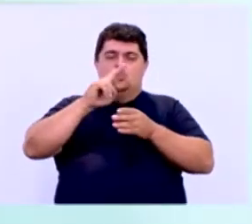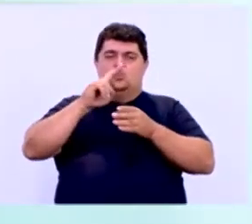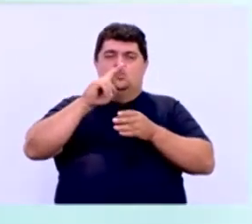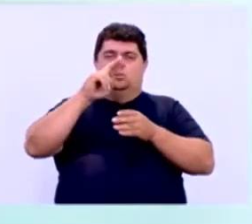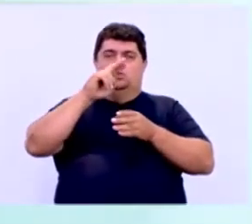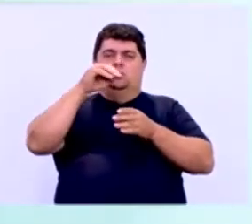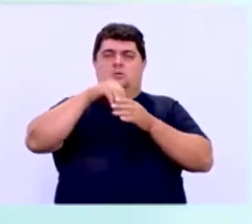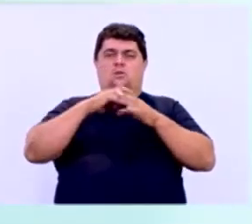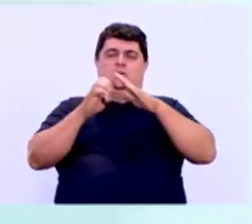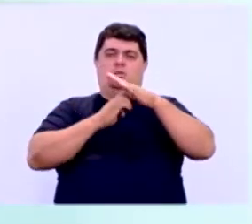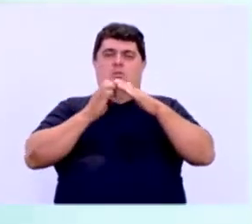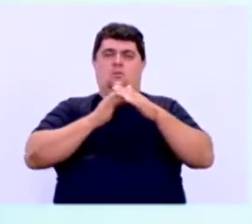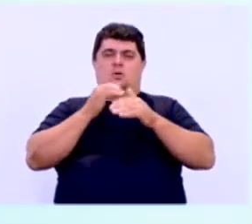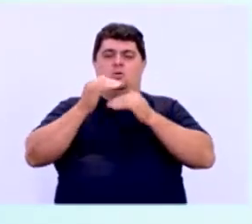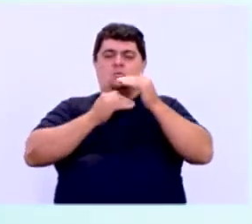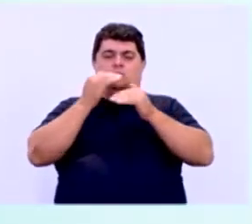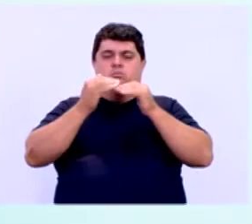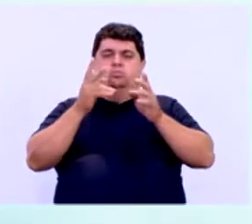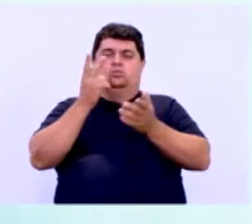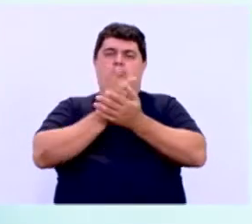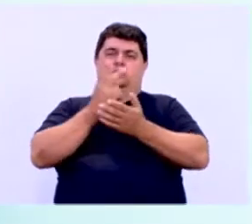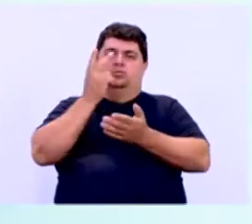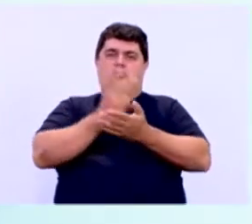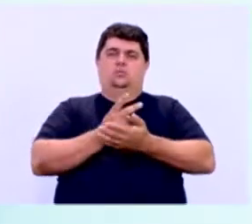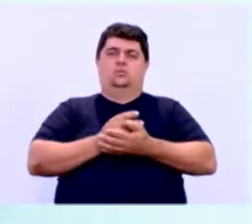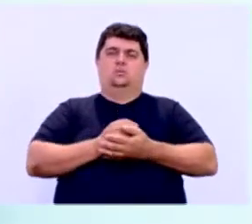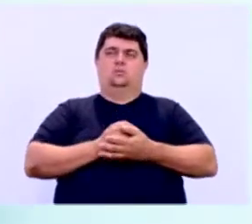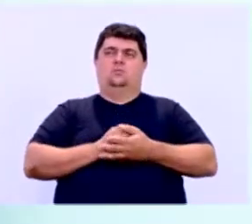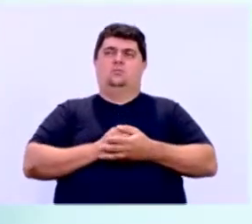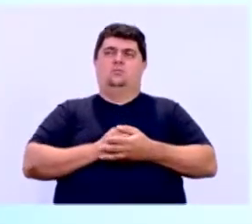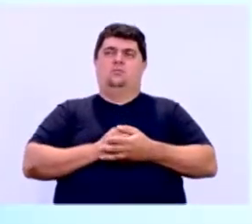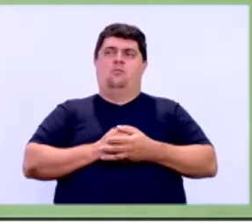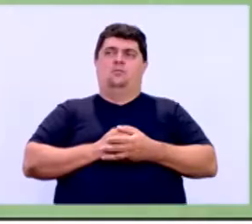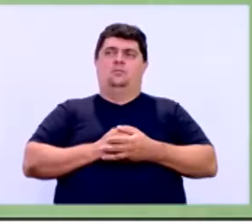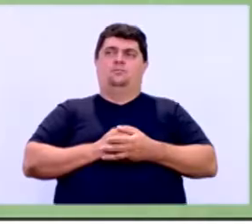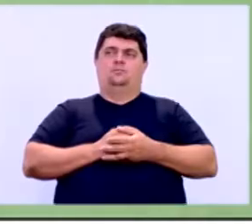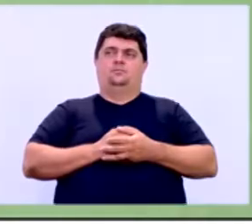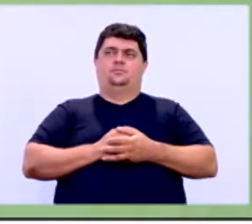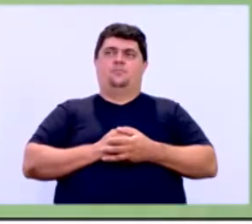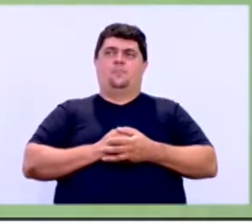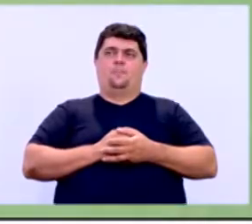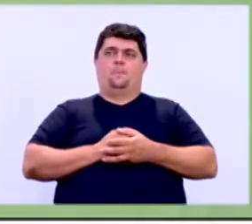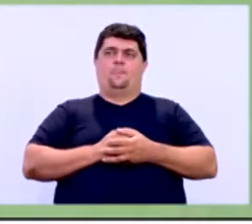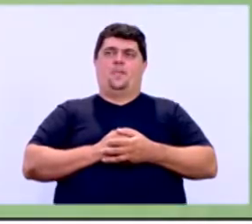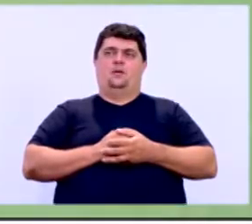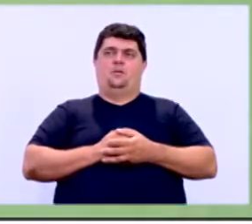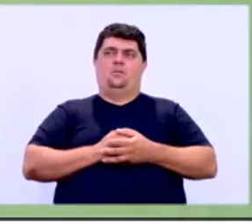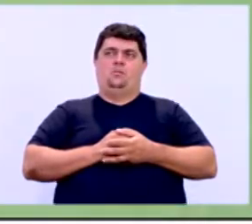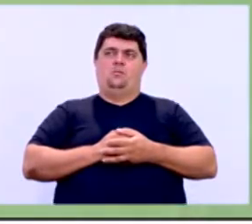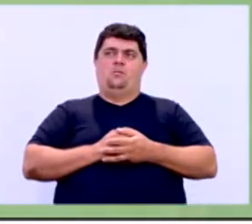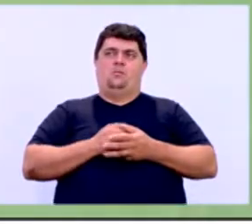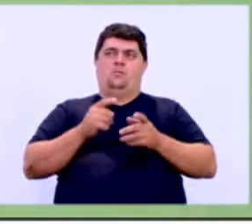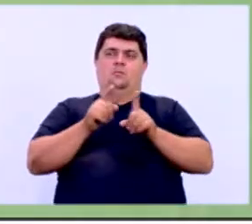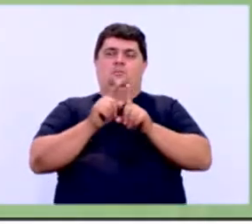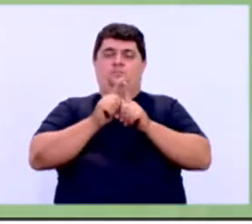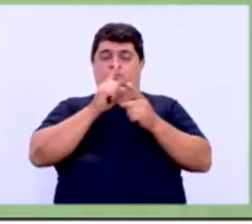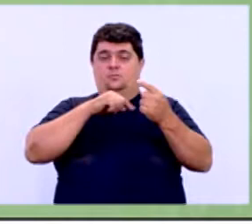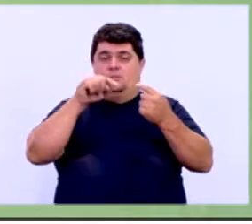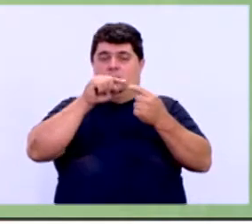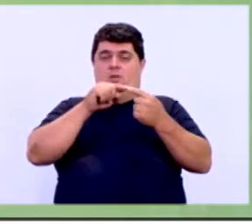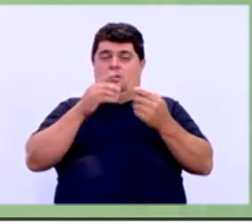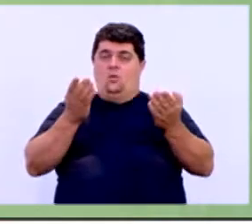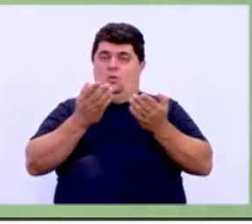e continua a execução do seu trabalho, né? Que mais? Nós vamos também, é um objetivo da